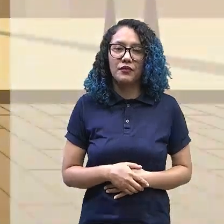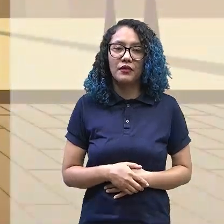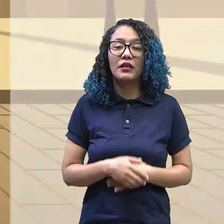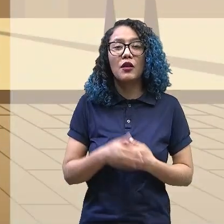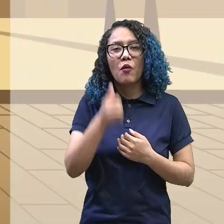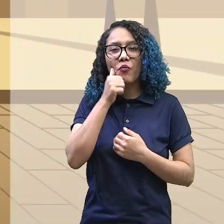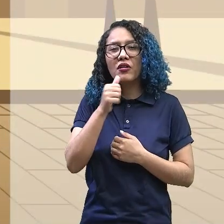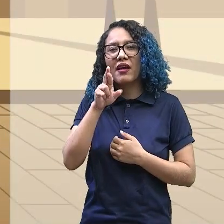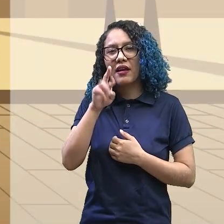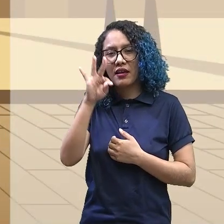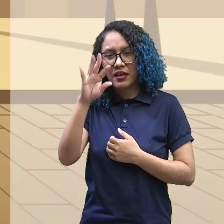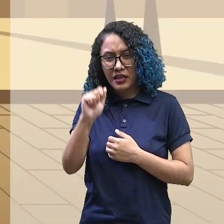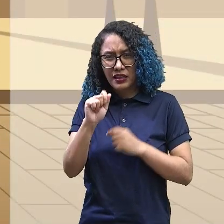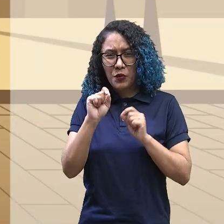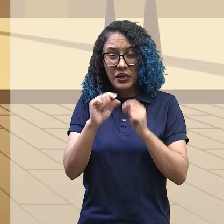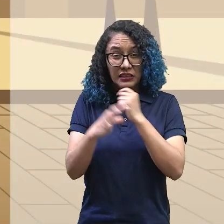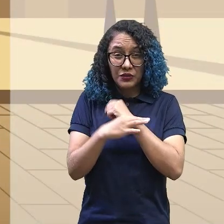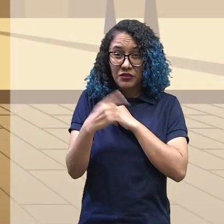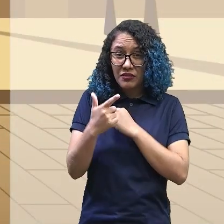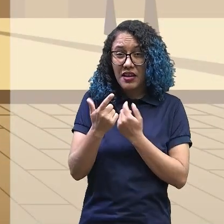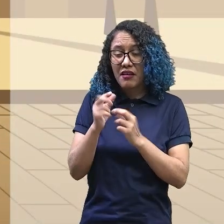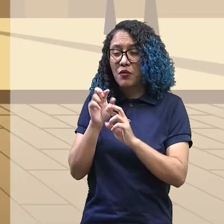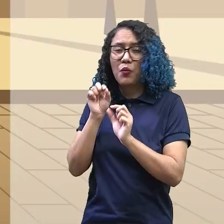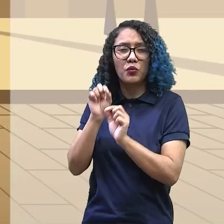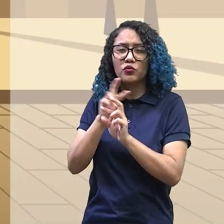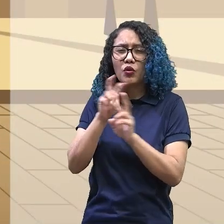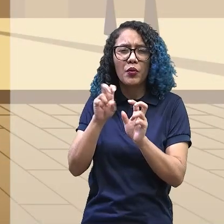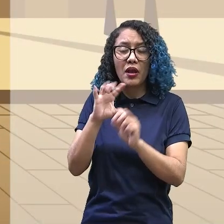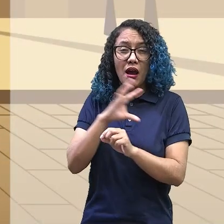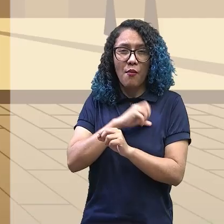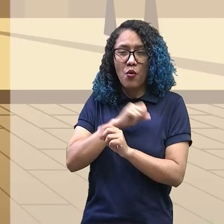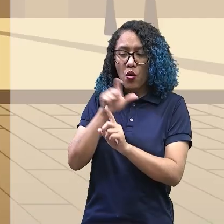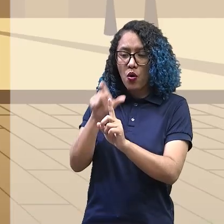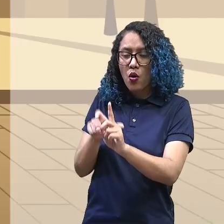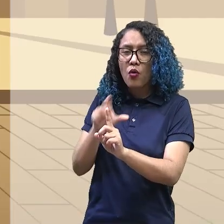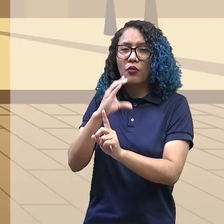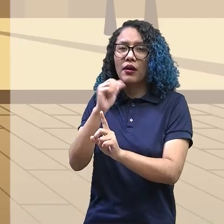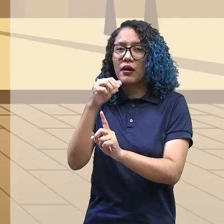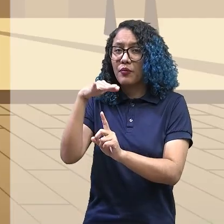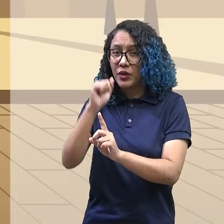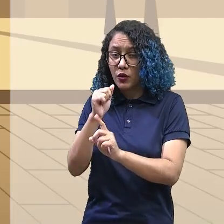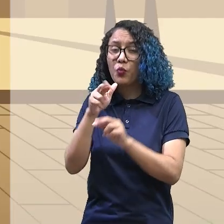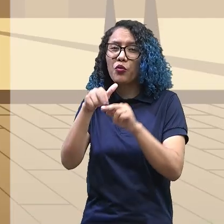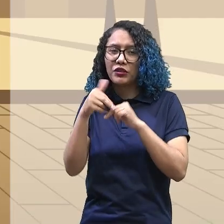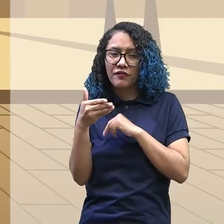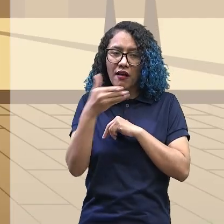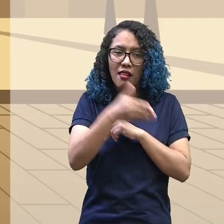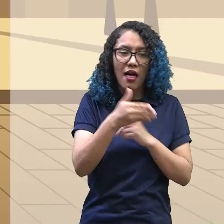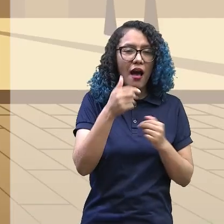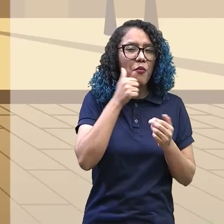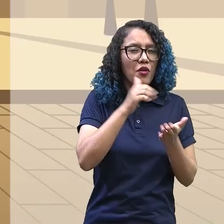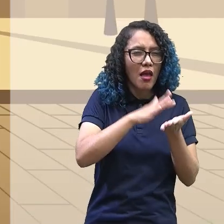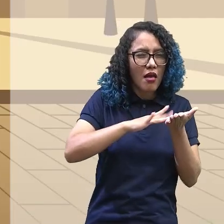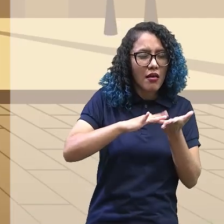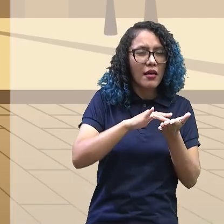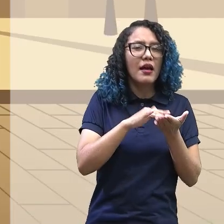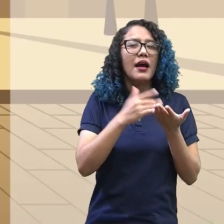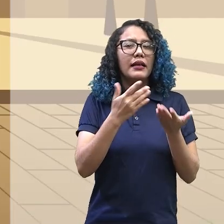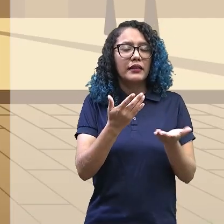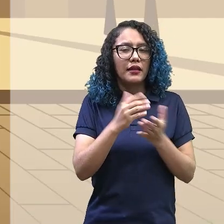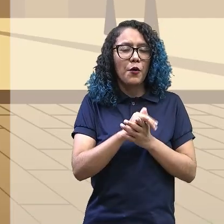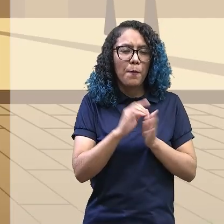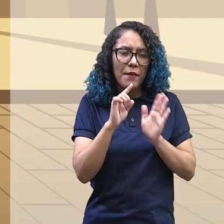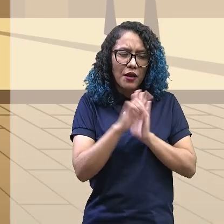Rita, insegura em relação ao amor de Camilo, decide consultar uma cartomante. Ao revelar suas dúvidas, a cartomante